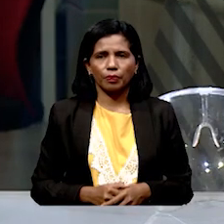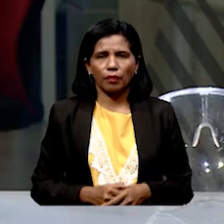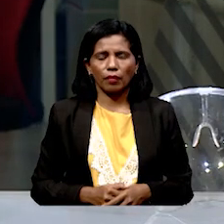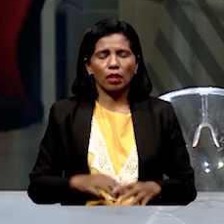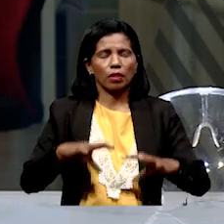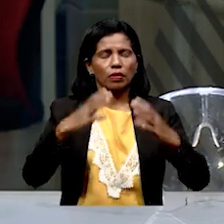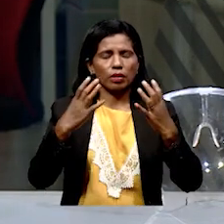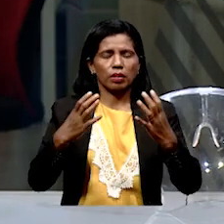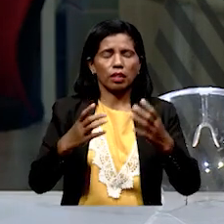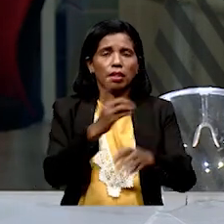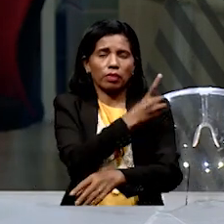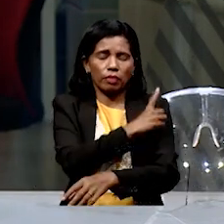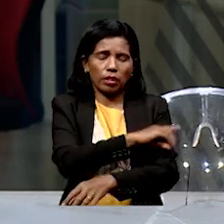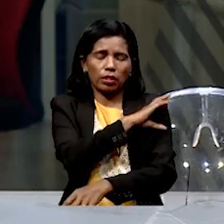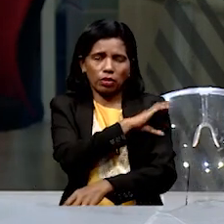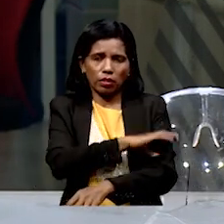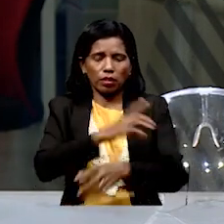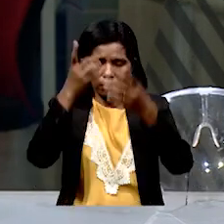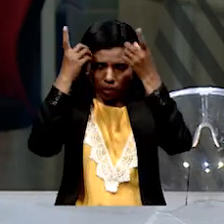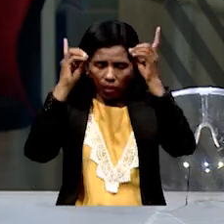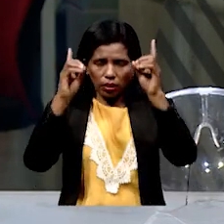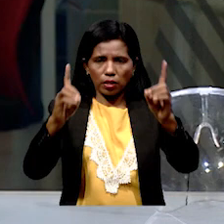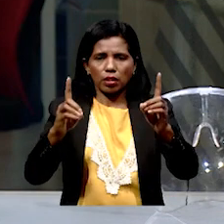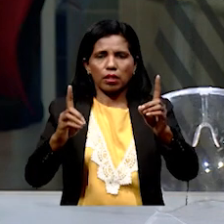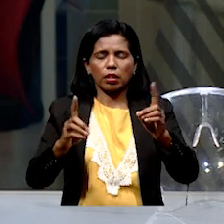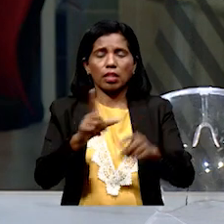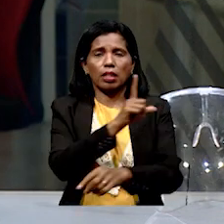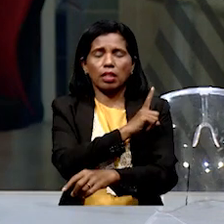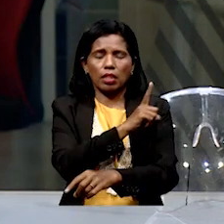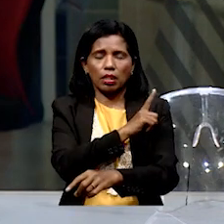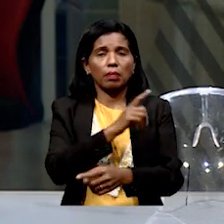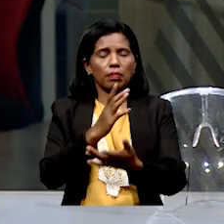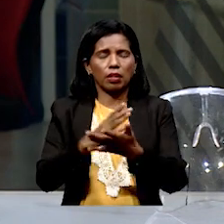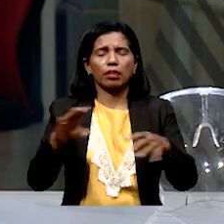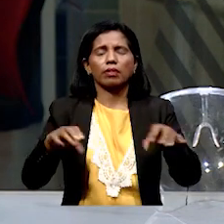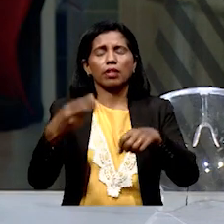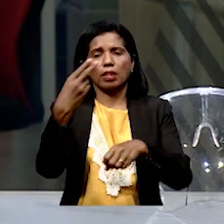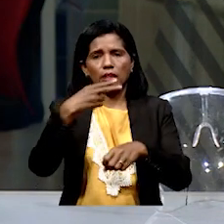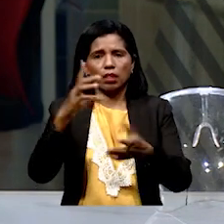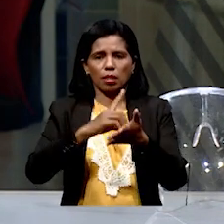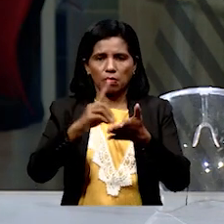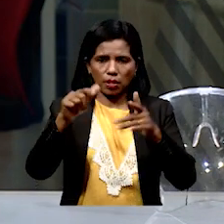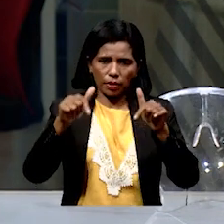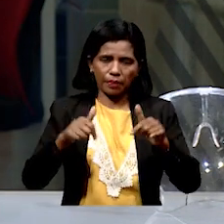Conselho de Defesa e Segurança se decide reformação Lerena Timur e a quinta semana.